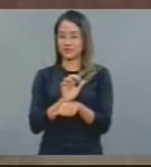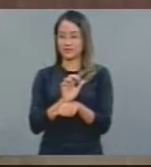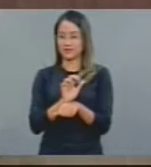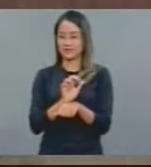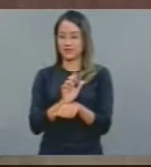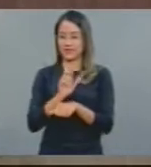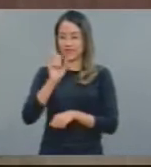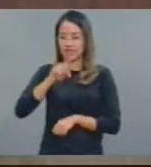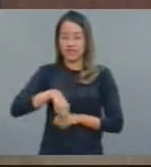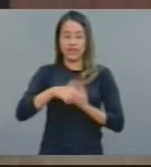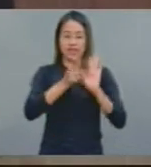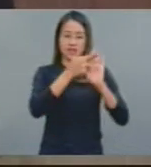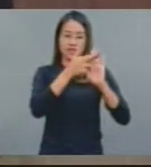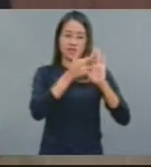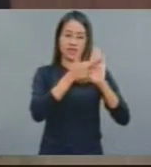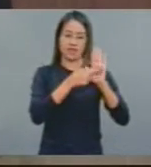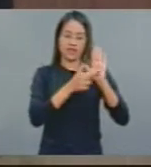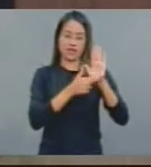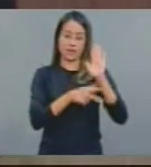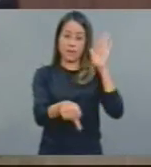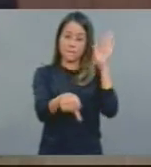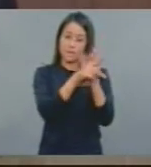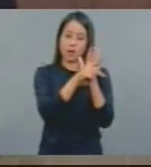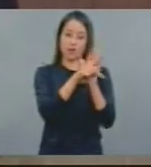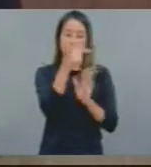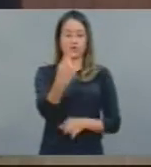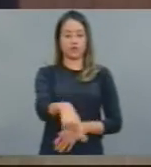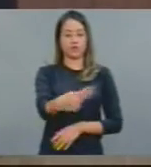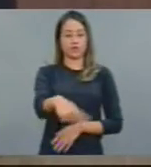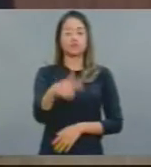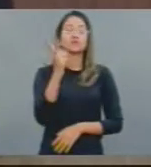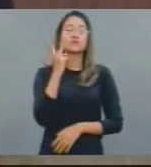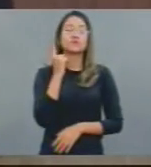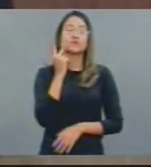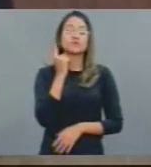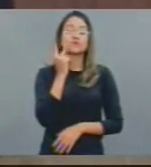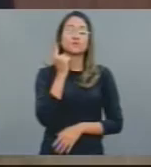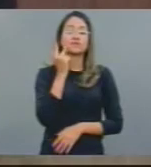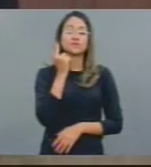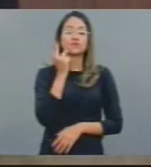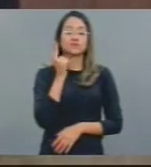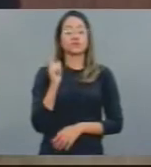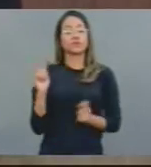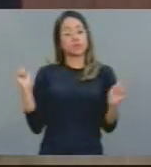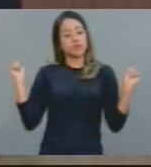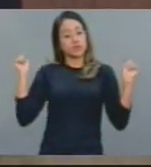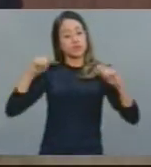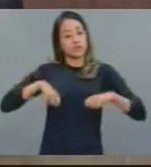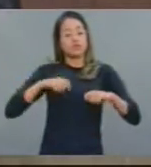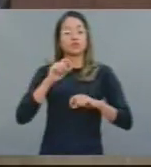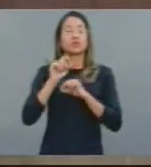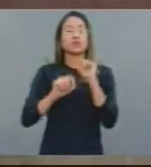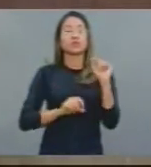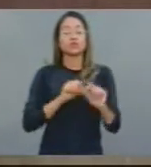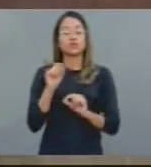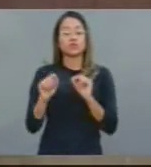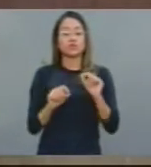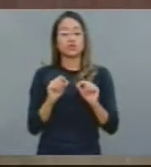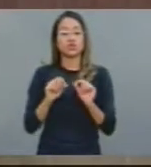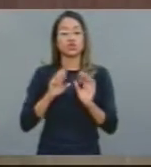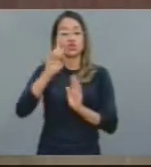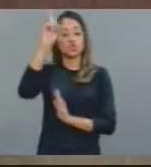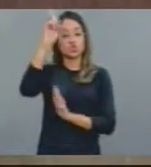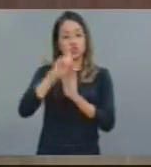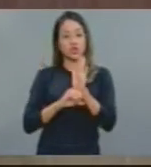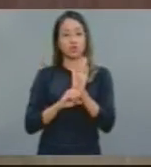O regime próprio do Estado, ele pode, inclusive, resguardar